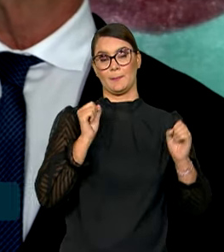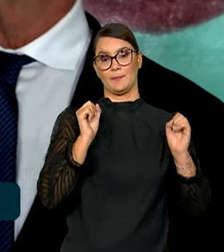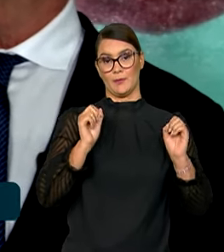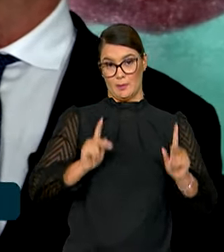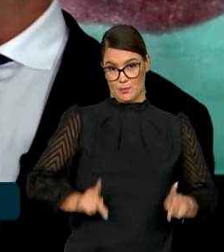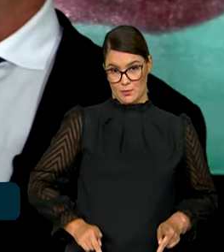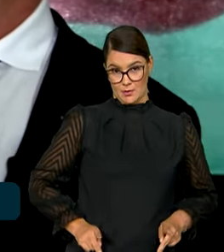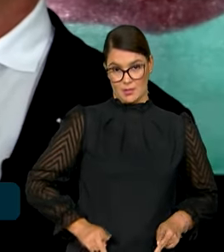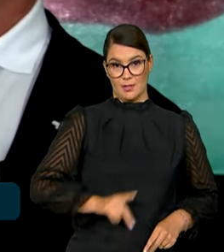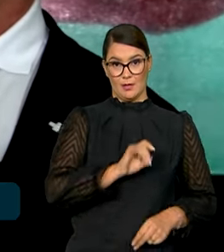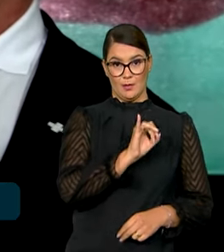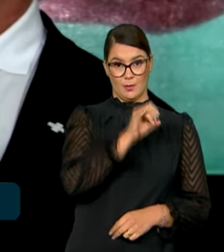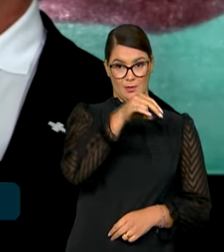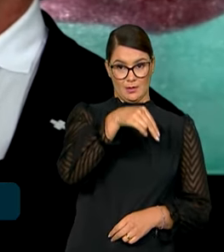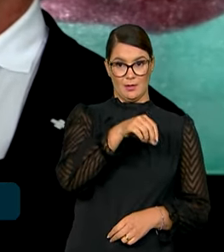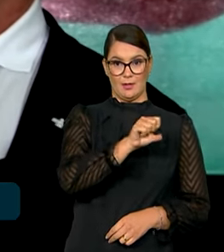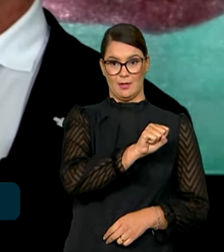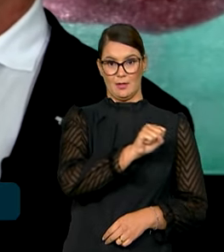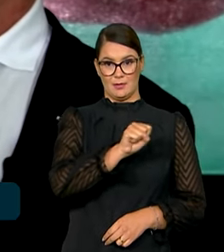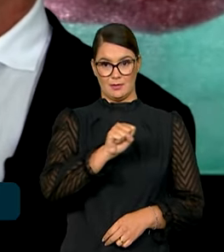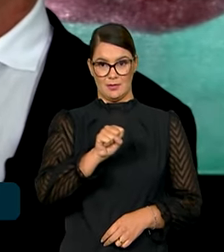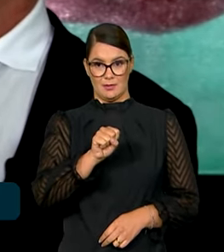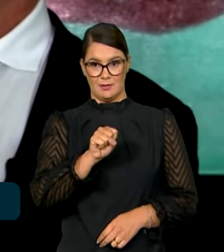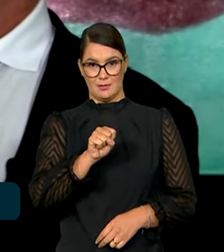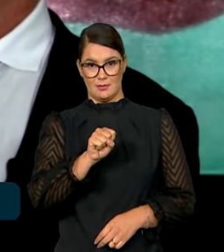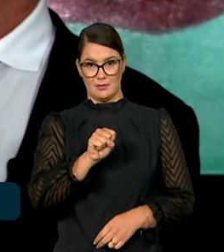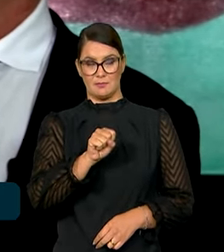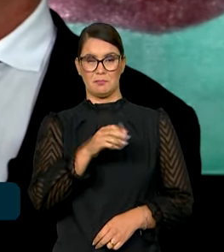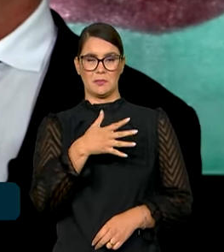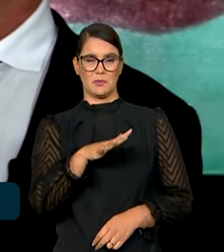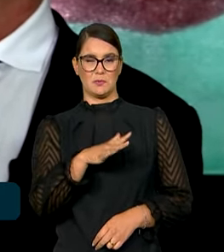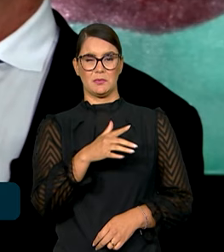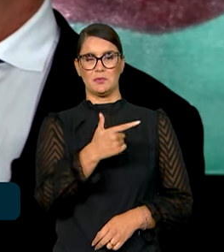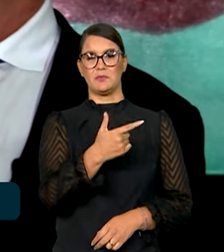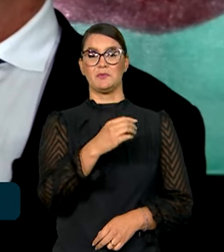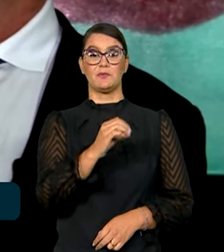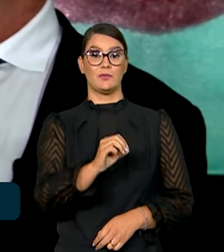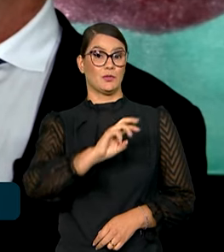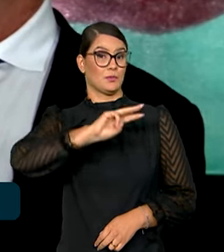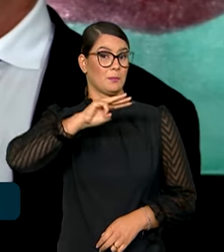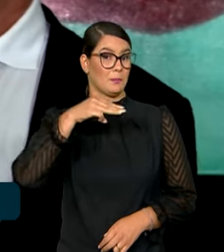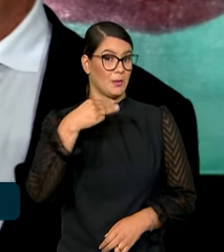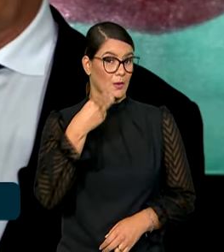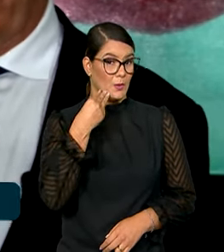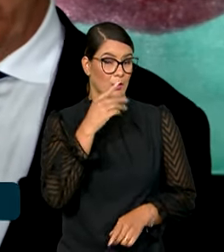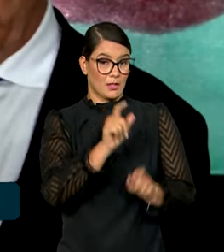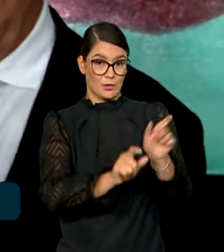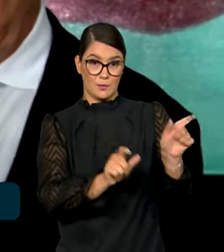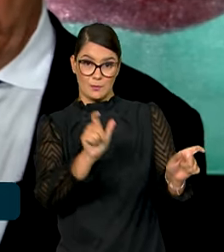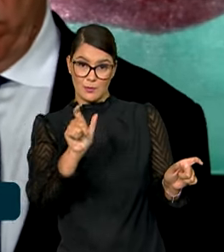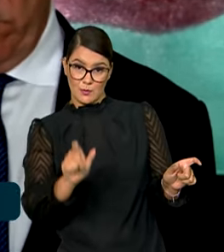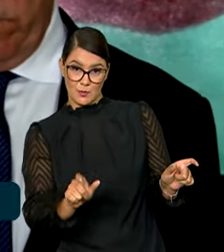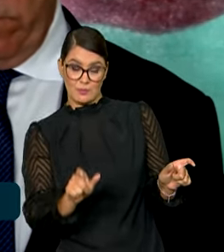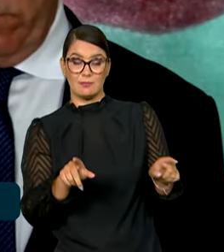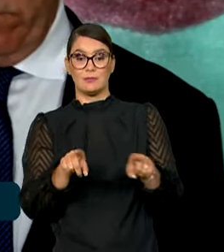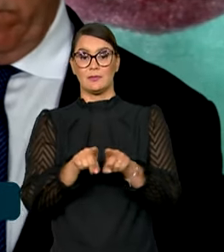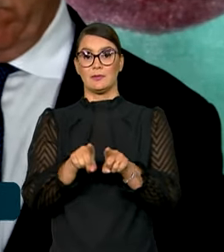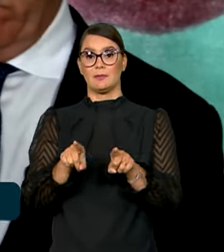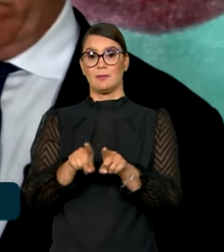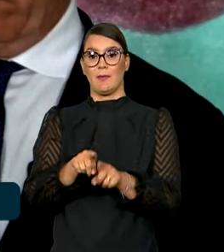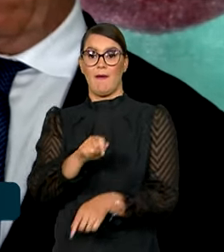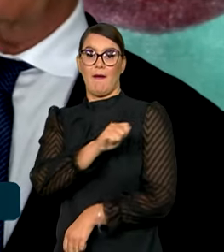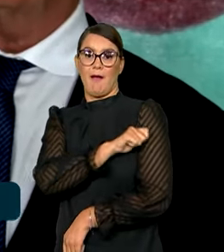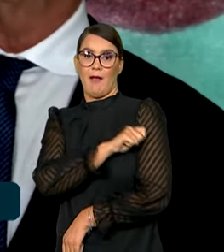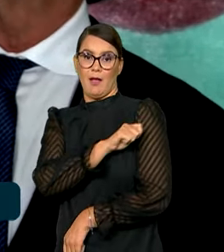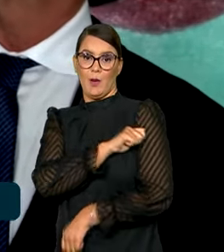de aposentados do INSS, que dá em torno de 20 milhões de brasileiros, e também para